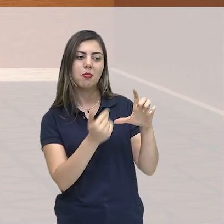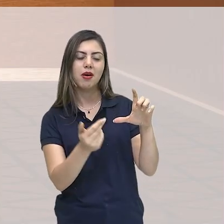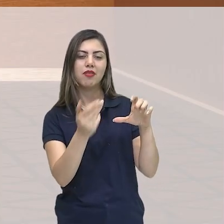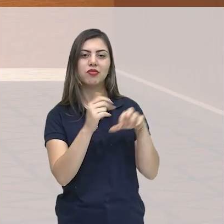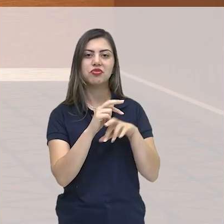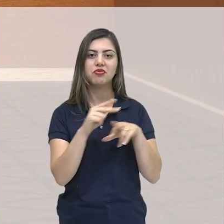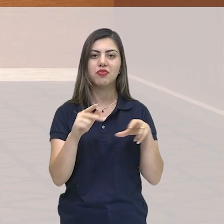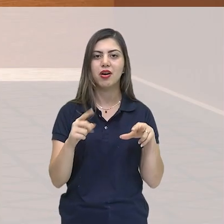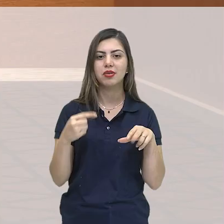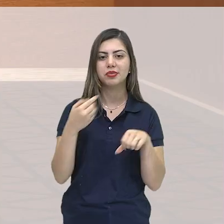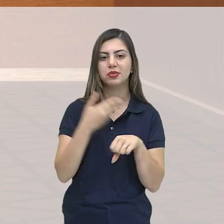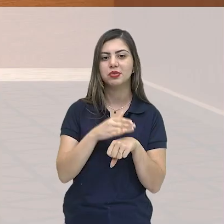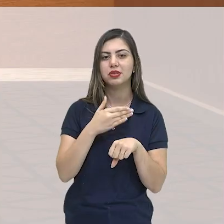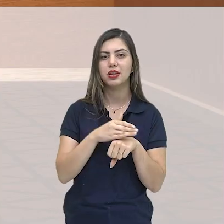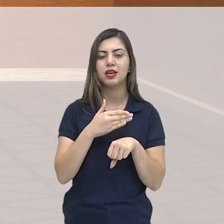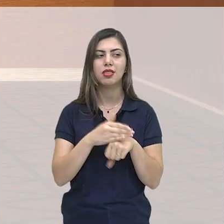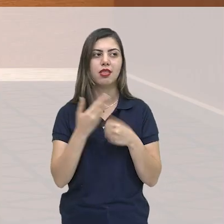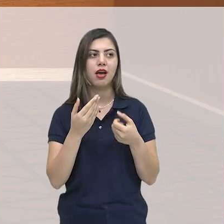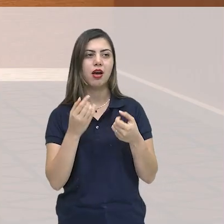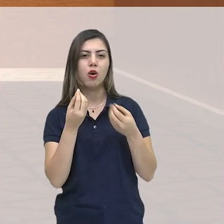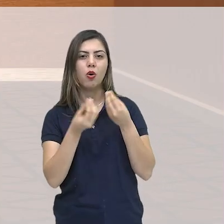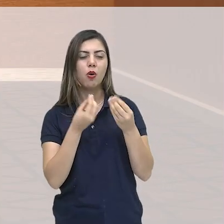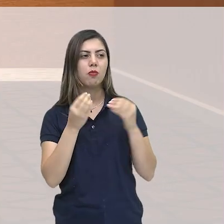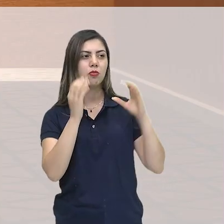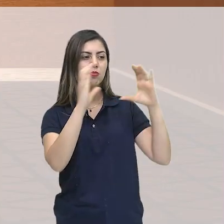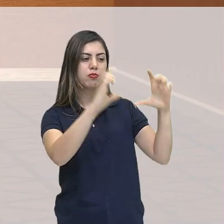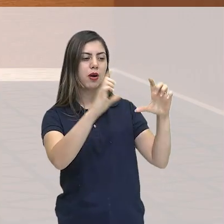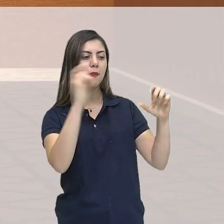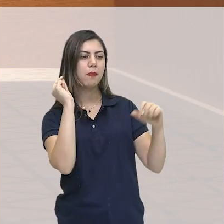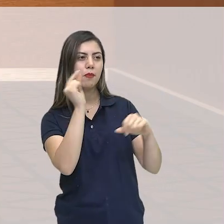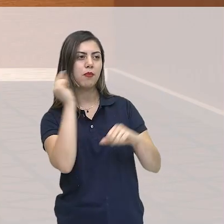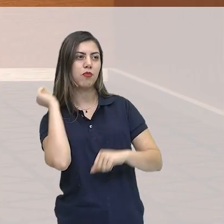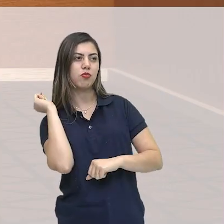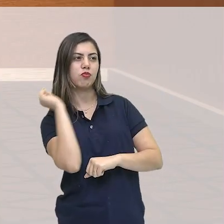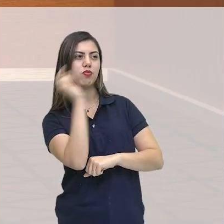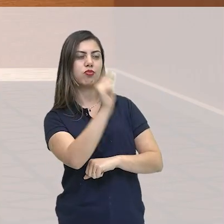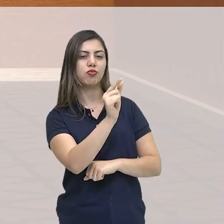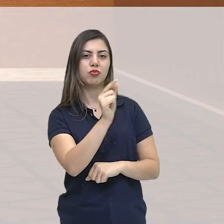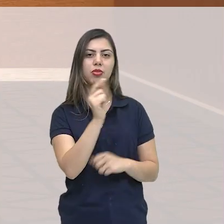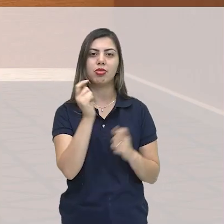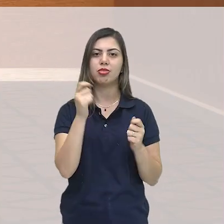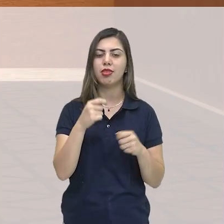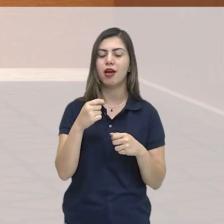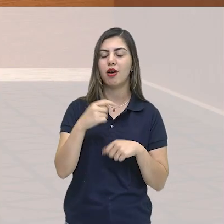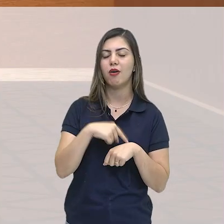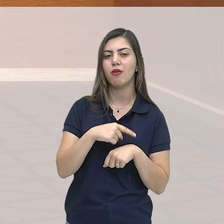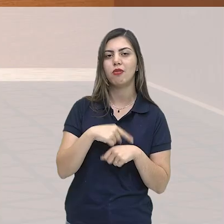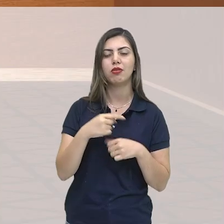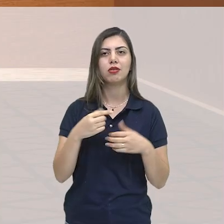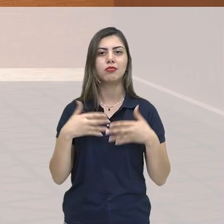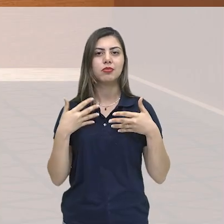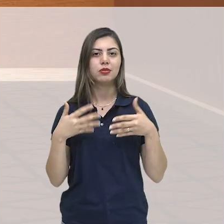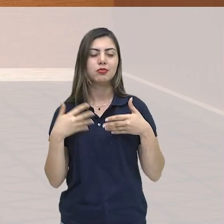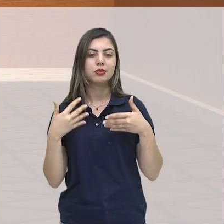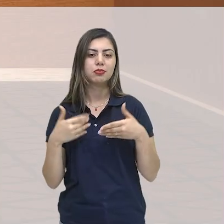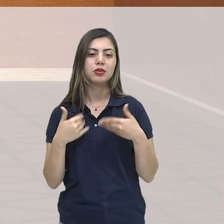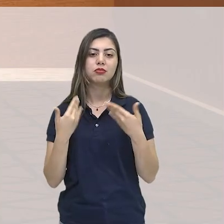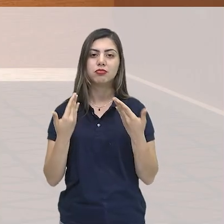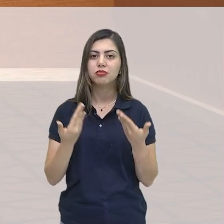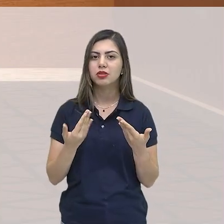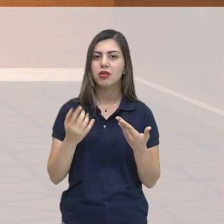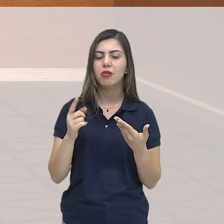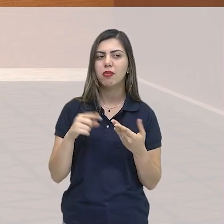treinar ali a sua pontaria, para ajudar a passar o tempo da criança. E não é uma